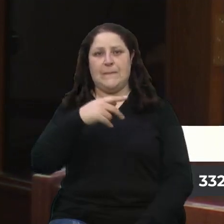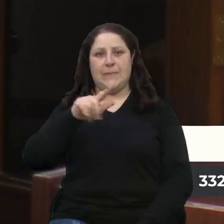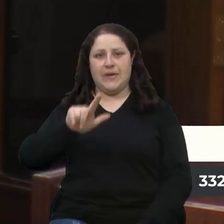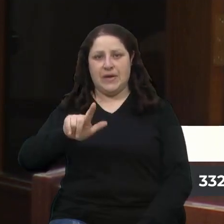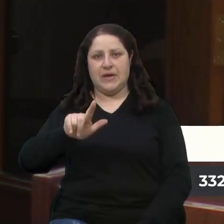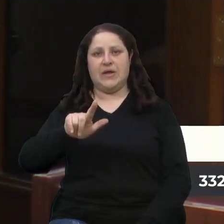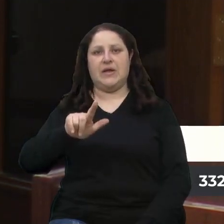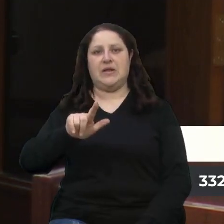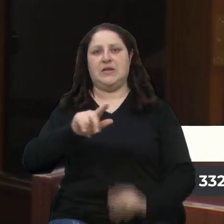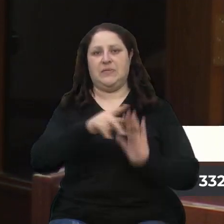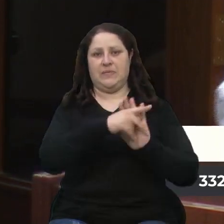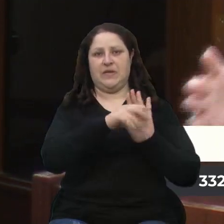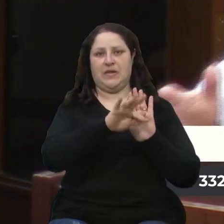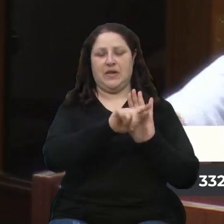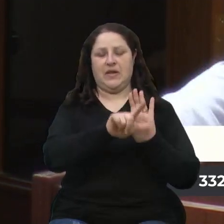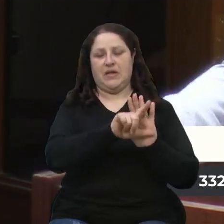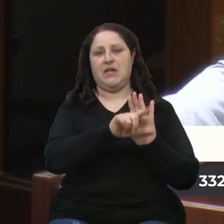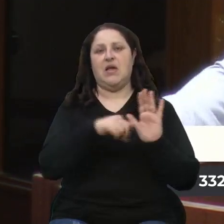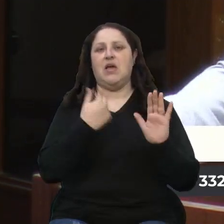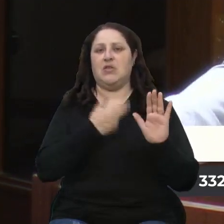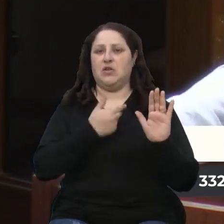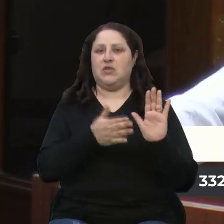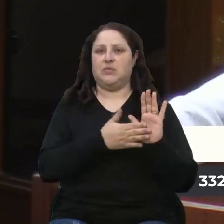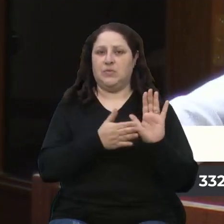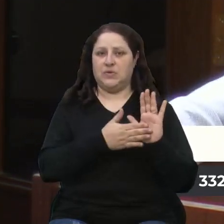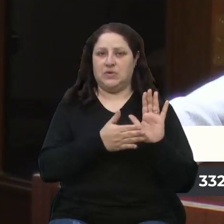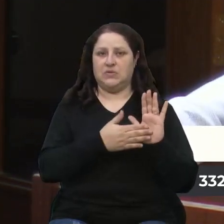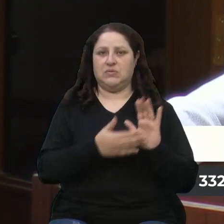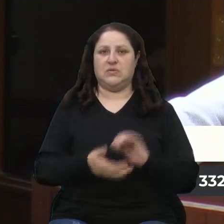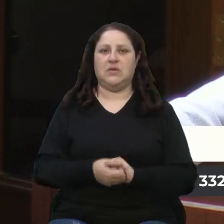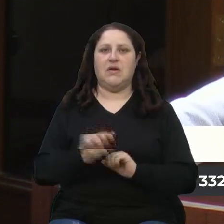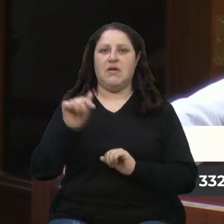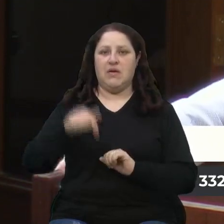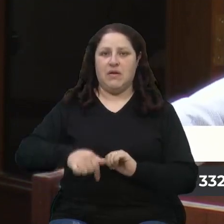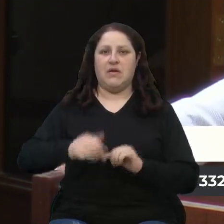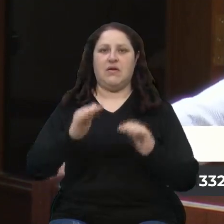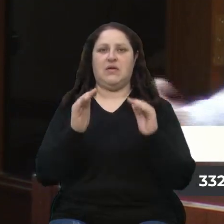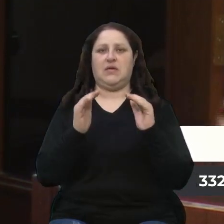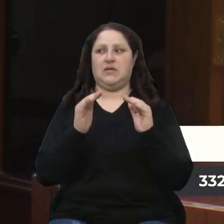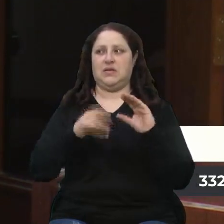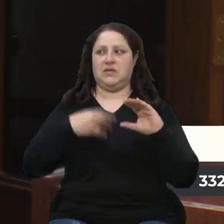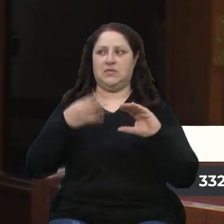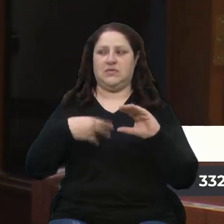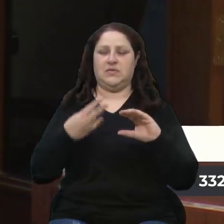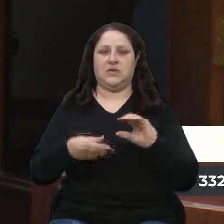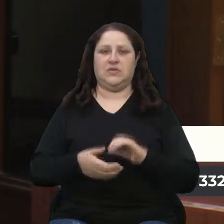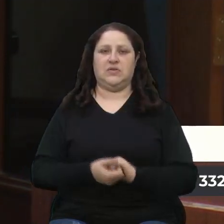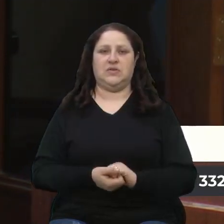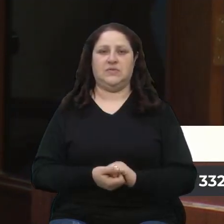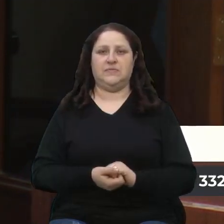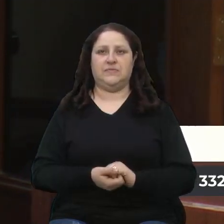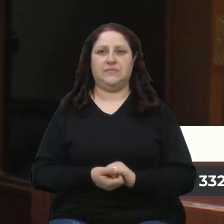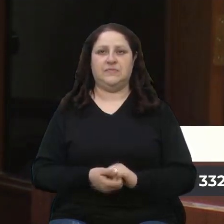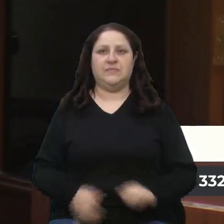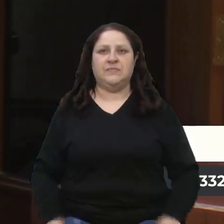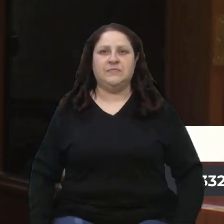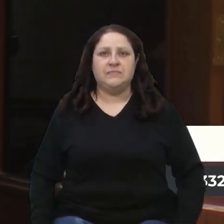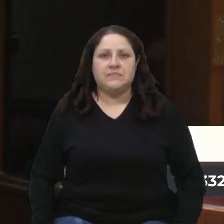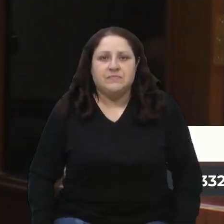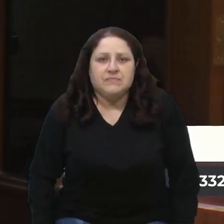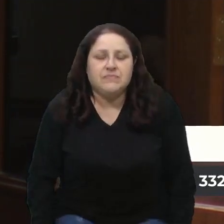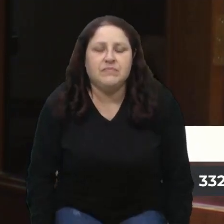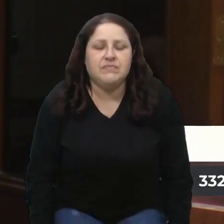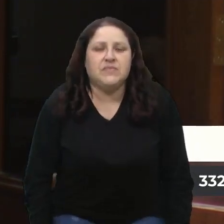que nós propomos, né, aqui nessa casa. Eu circulo muito